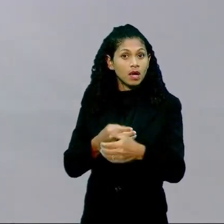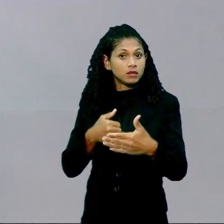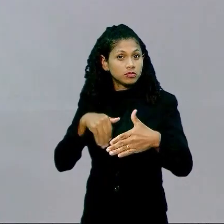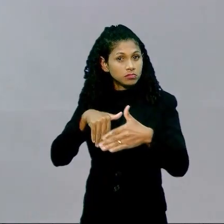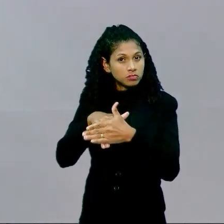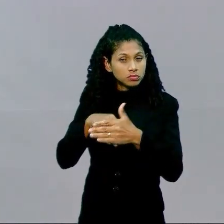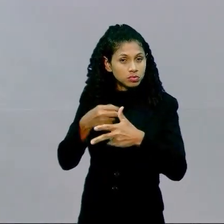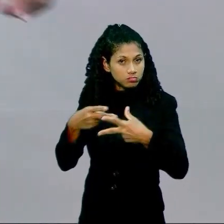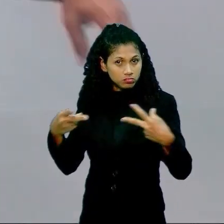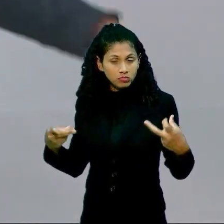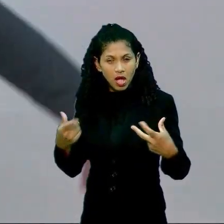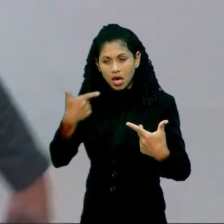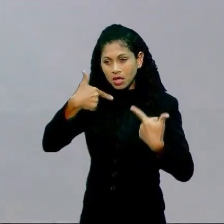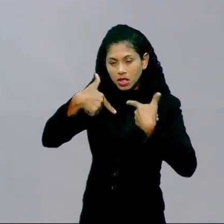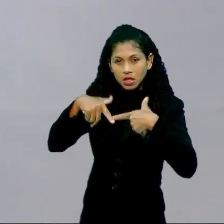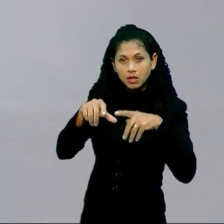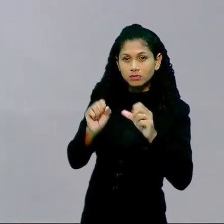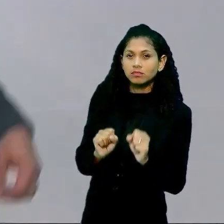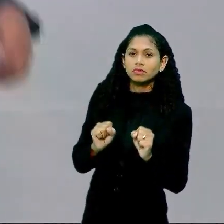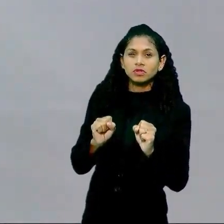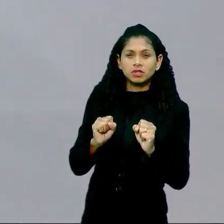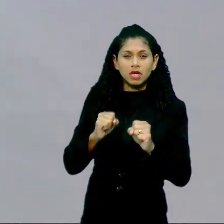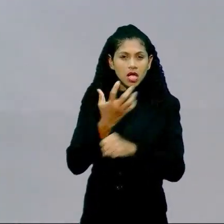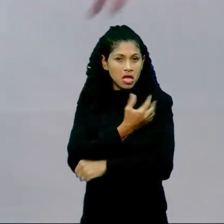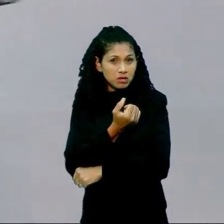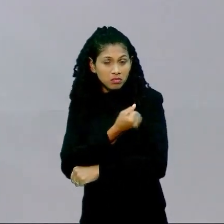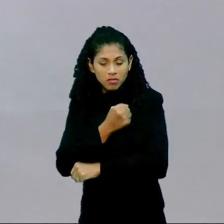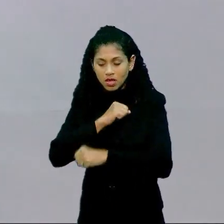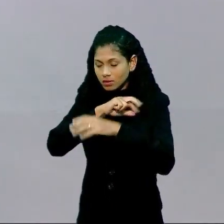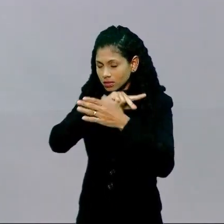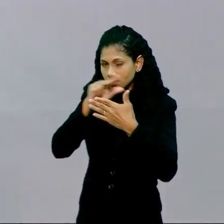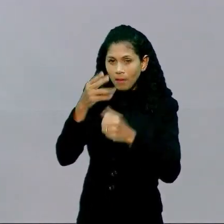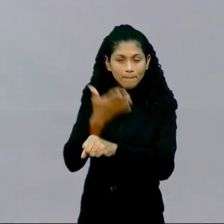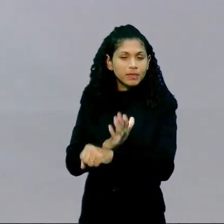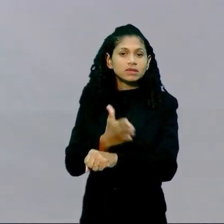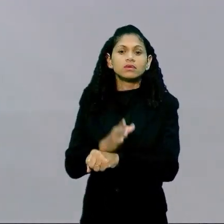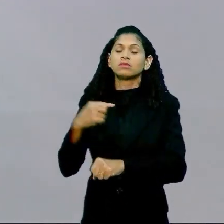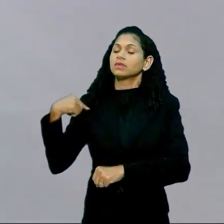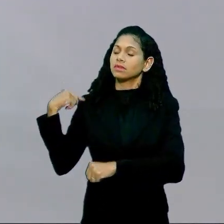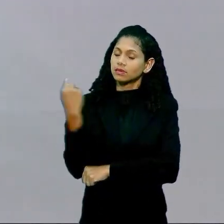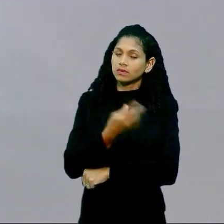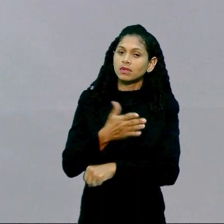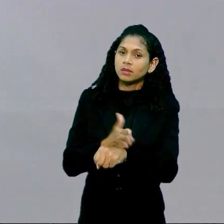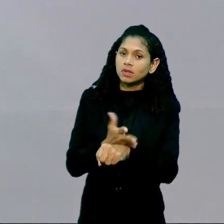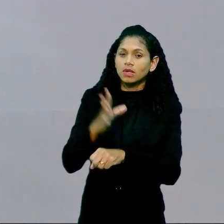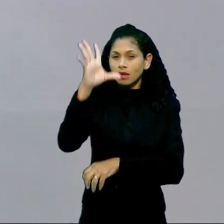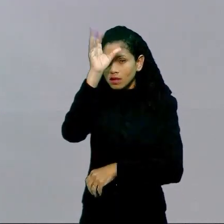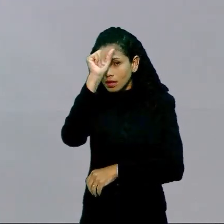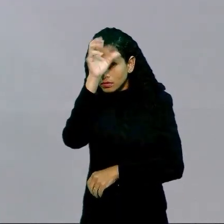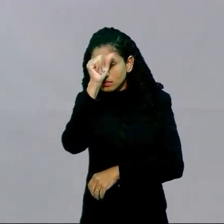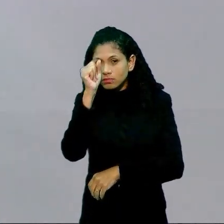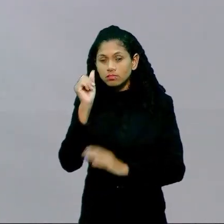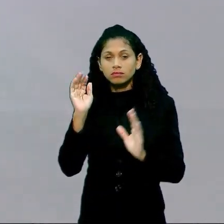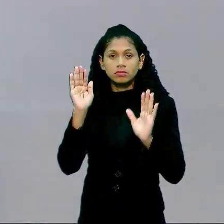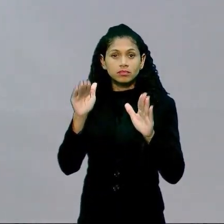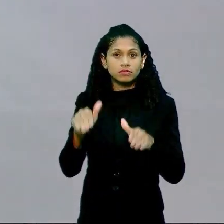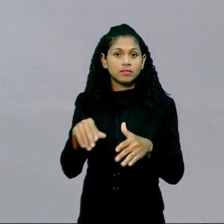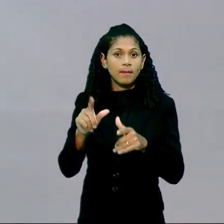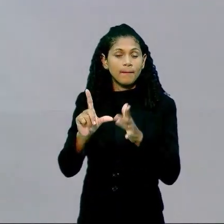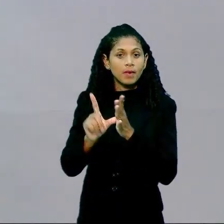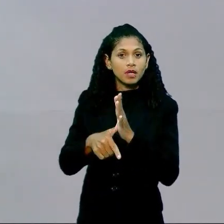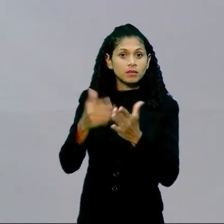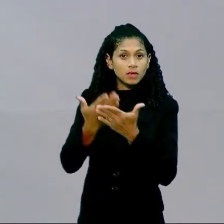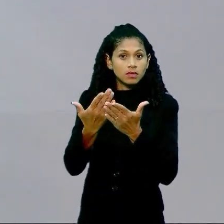nas práticas linguísticas, quanto nas práticas numéricas. E vamos praticando, porque é praticando que a gente aprende. Eu fico por aqui, vejo vocês na